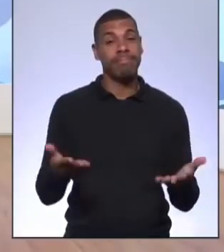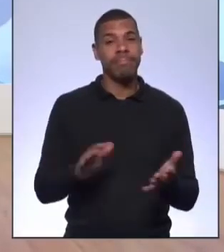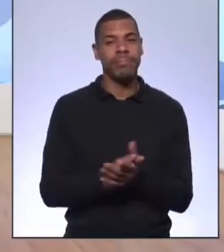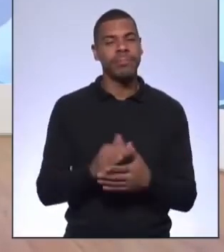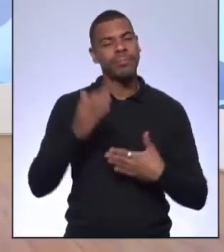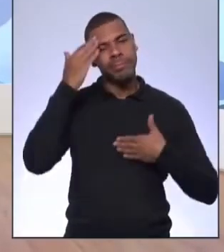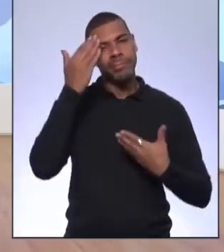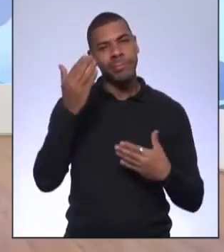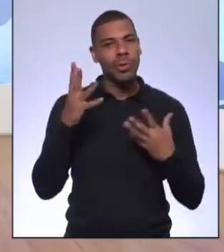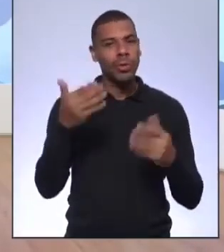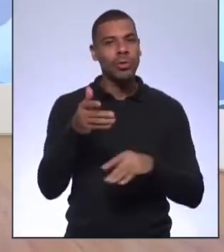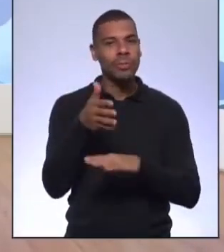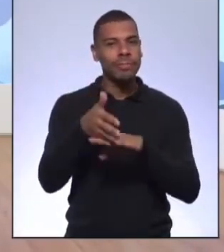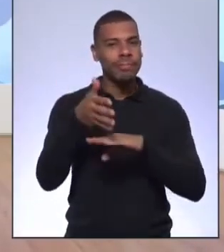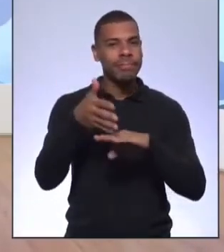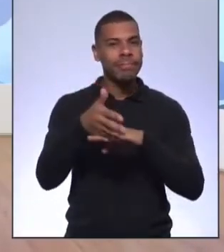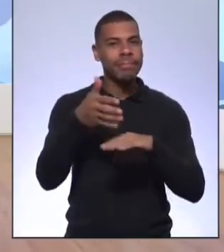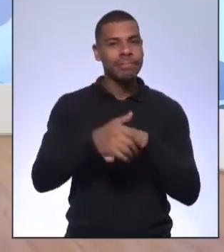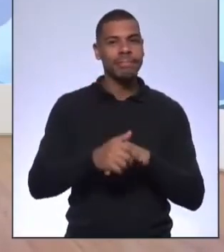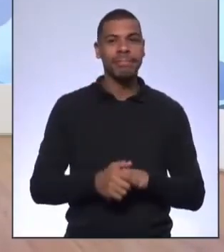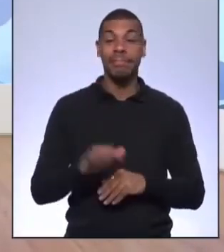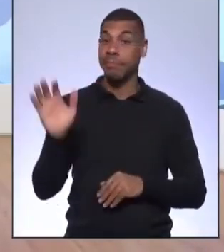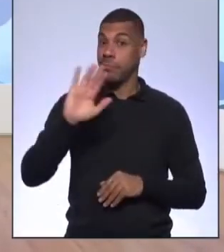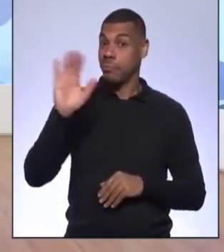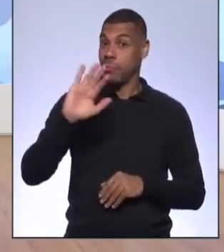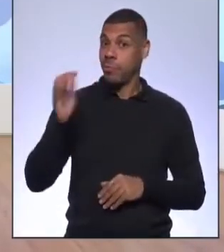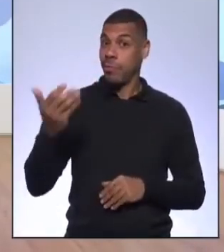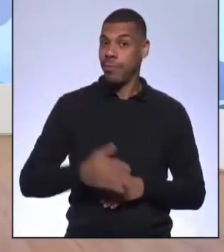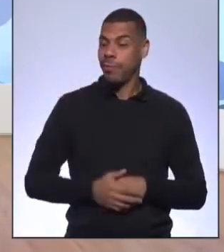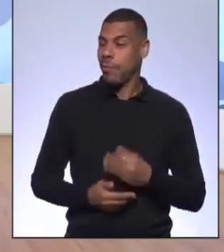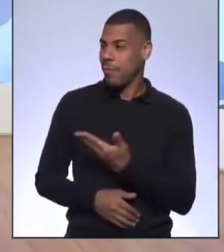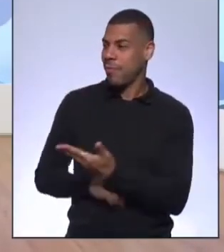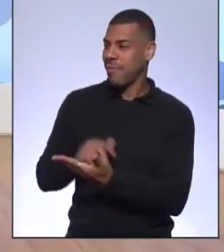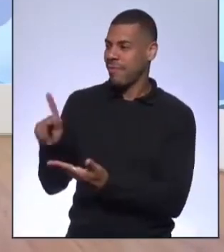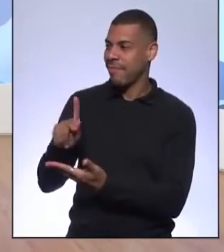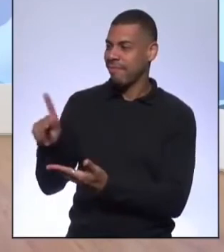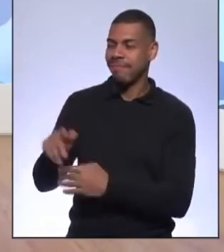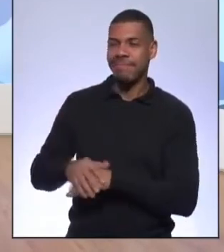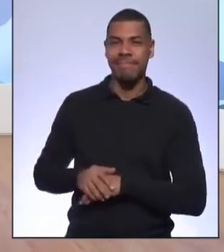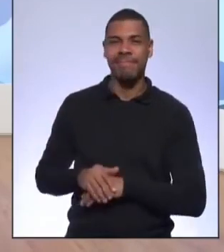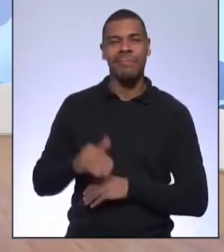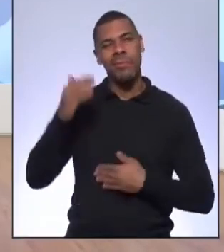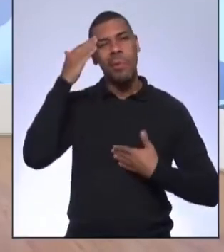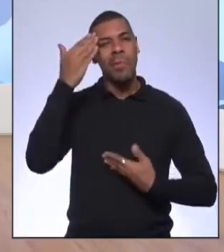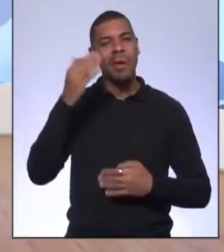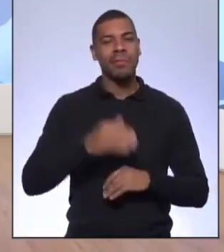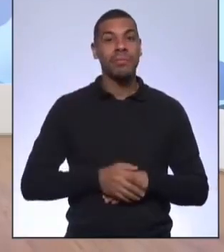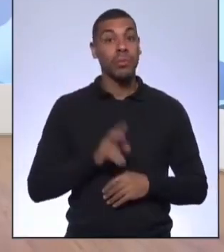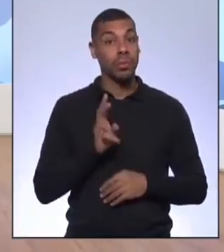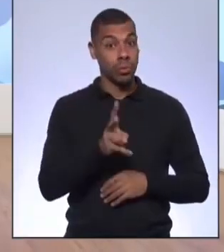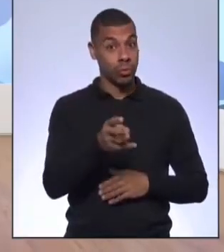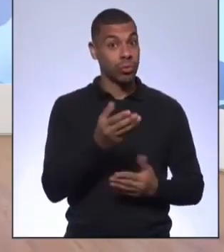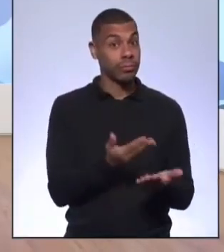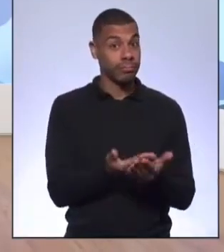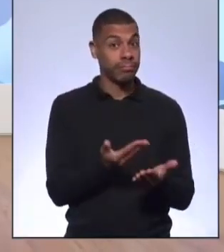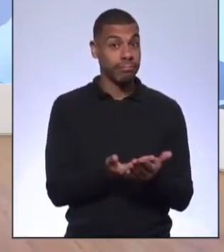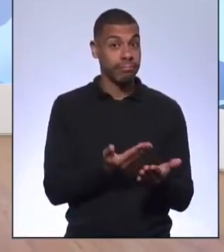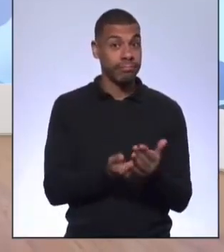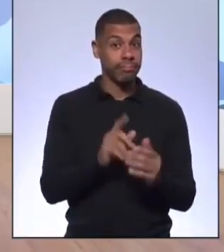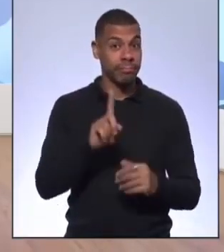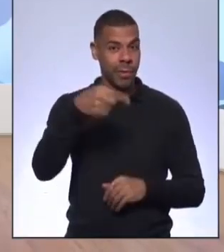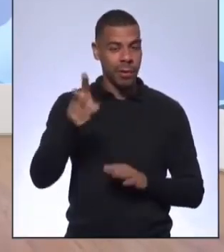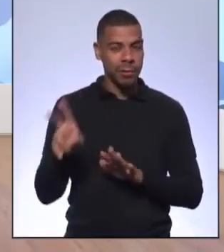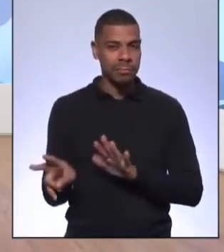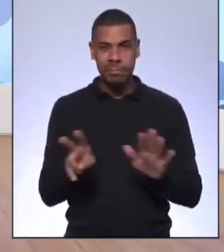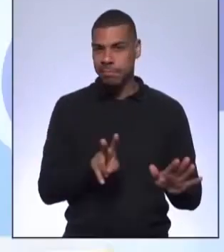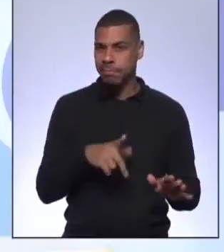presença de todos, tá? E me despeço por aqui, professor Jonas. Obrigado a todos. Continue os estudos. Semana que